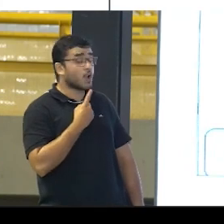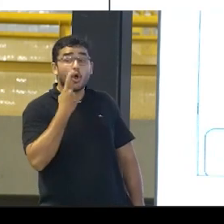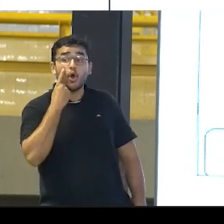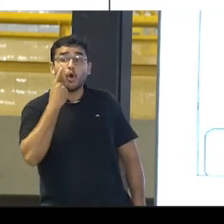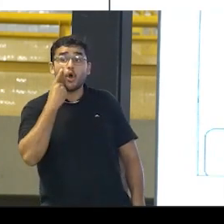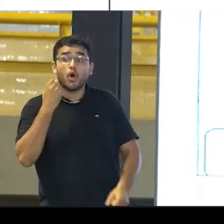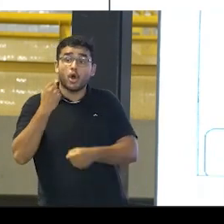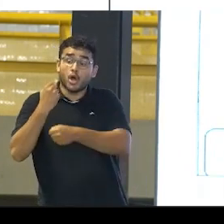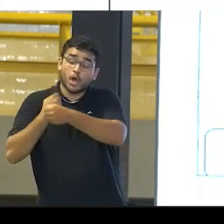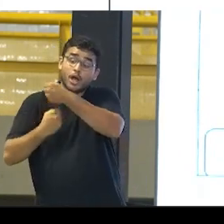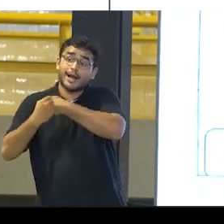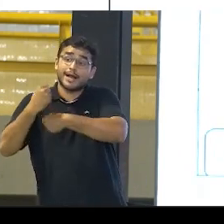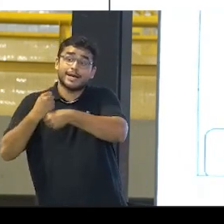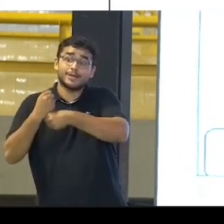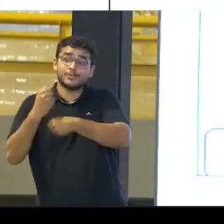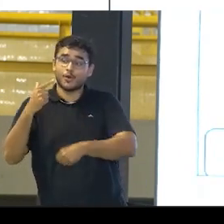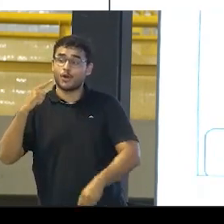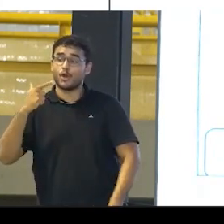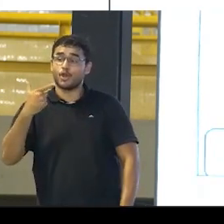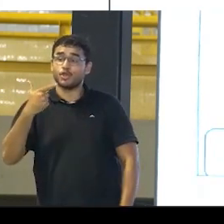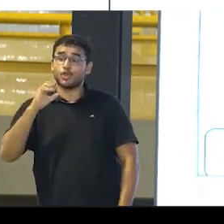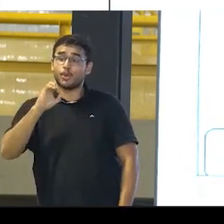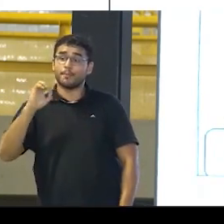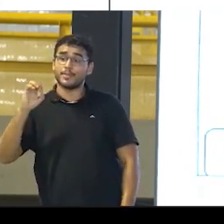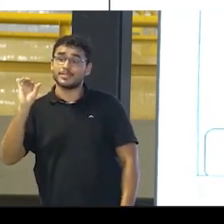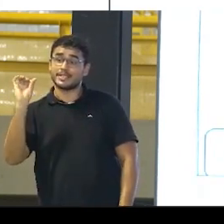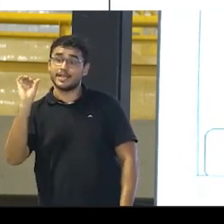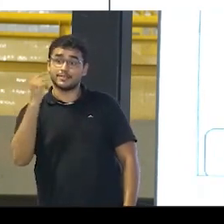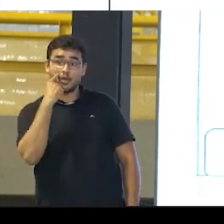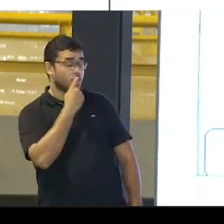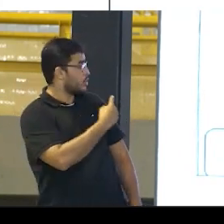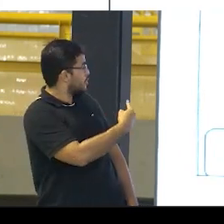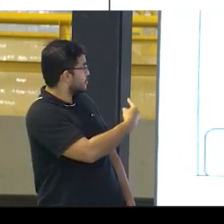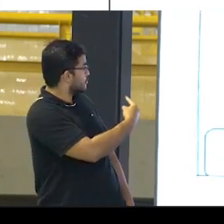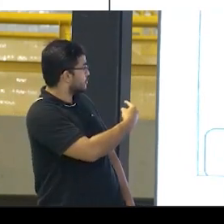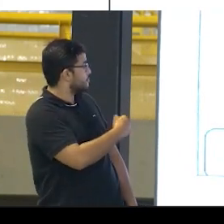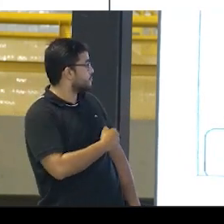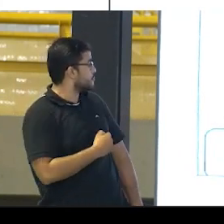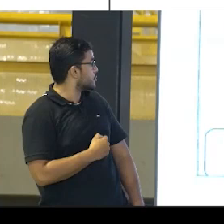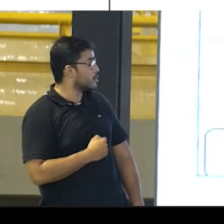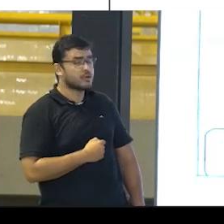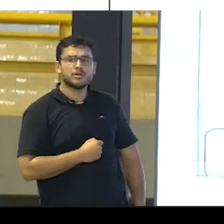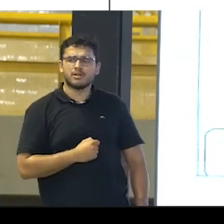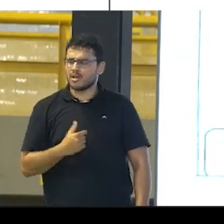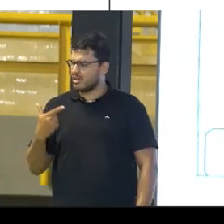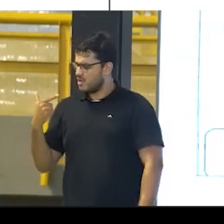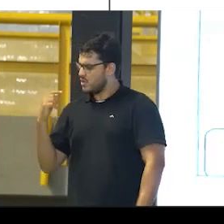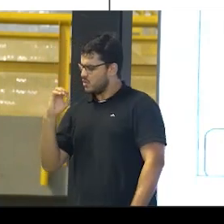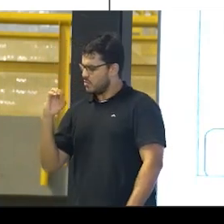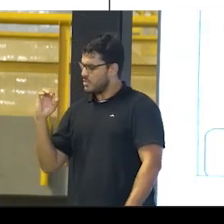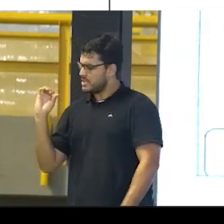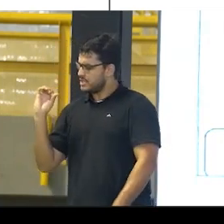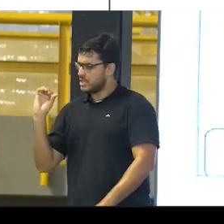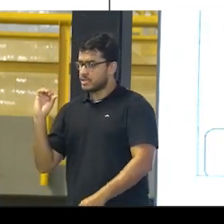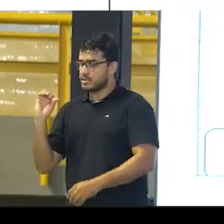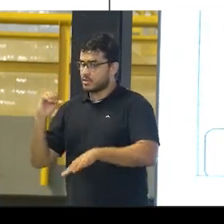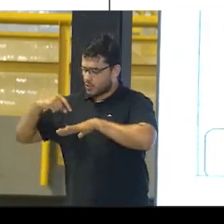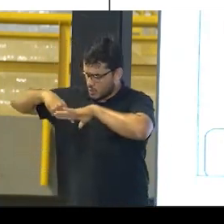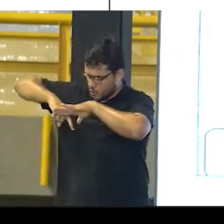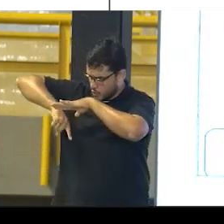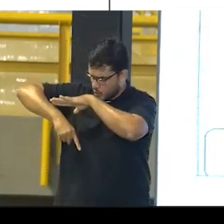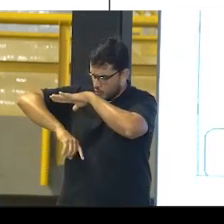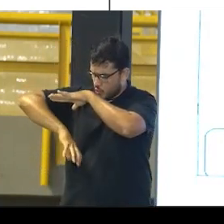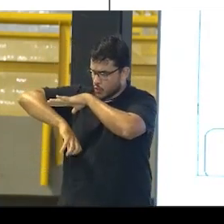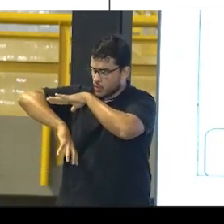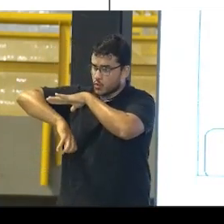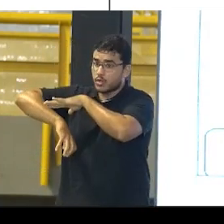à esquerda, a minha esquerda ou à direita de vocês. A mesma coisa, não houve nenhuma alteração. Petróleo perdeu um